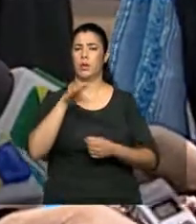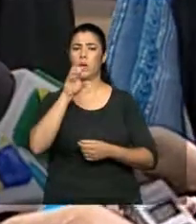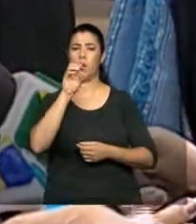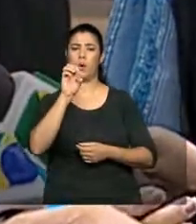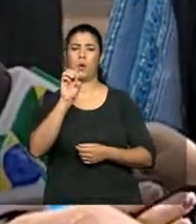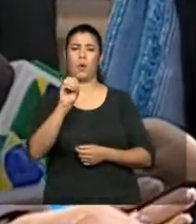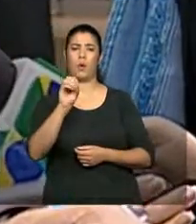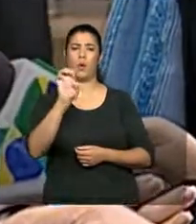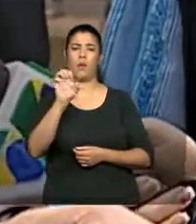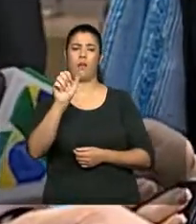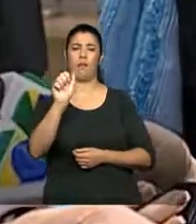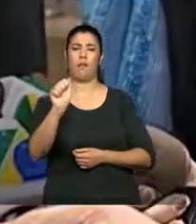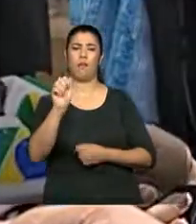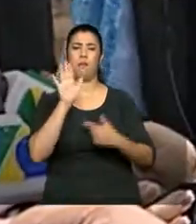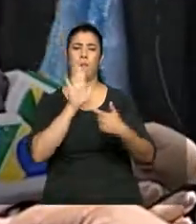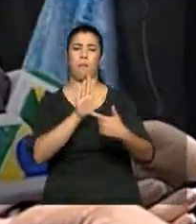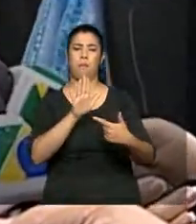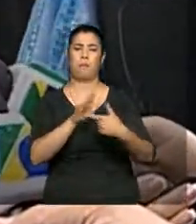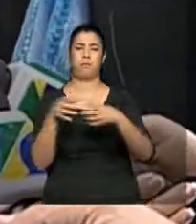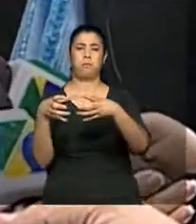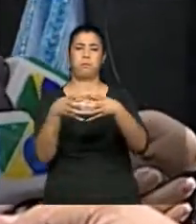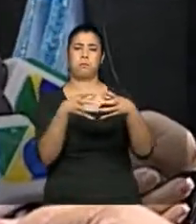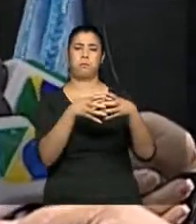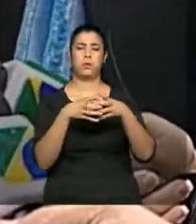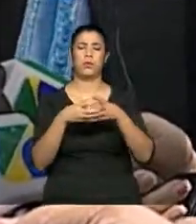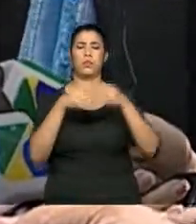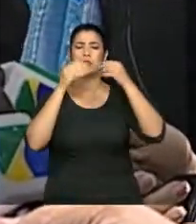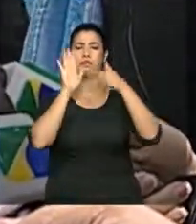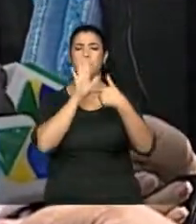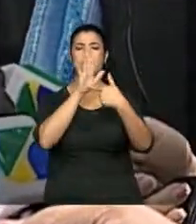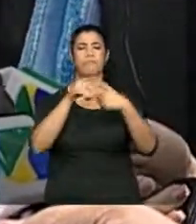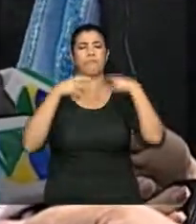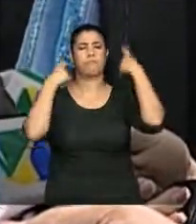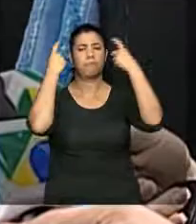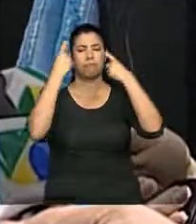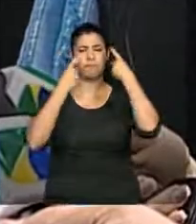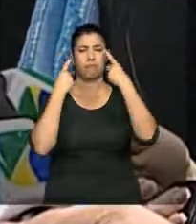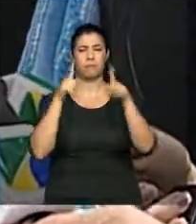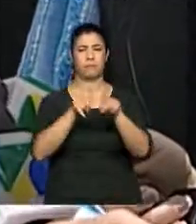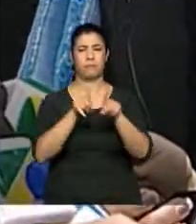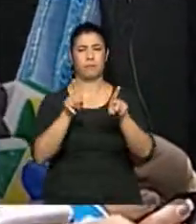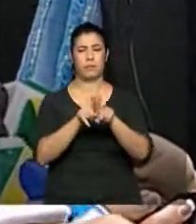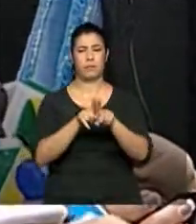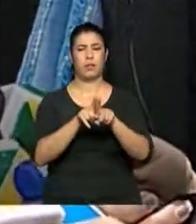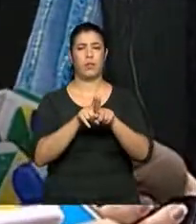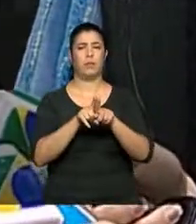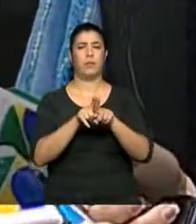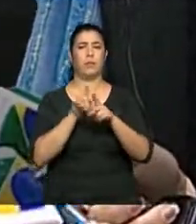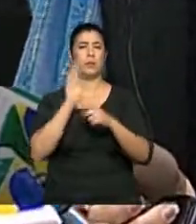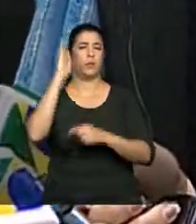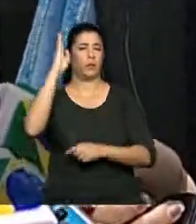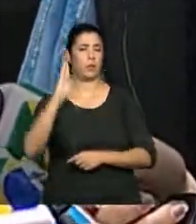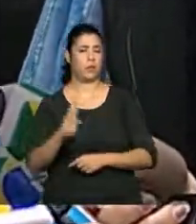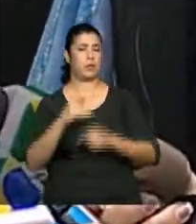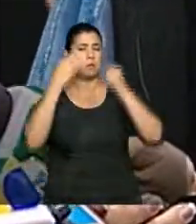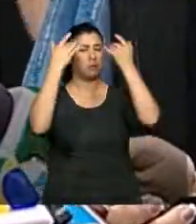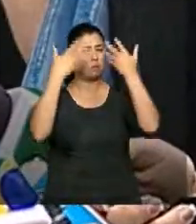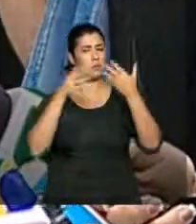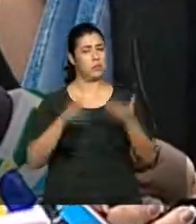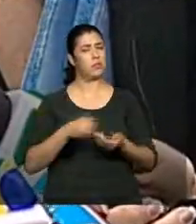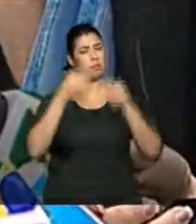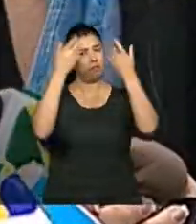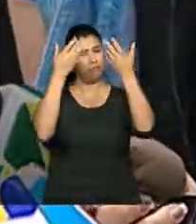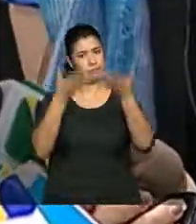uma membro da Comissão da América dos Direitos Humanos falou da preocupação da comissão com a situação do Brasil em relação justamente ao que o senhor falou, ao aumento